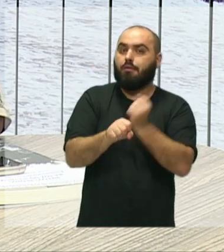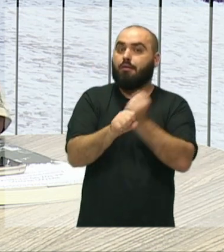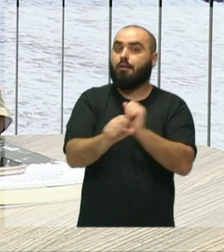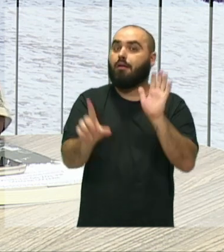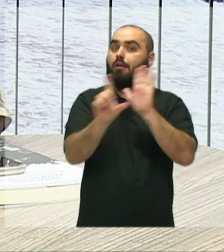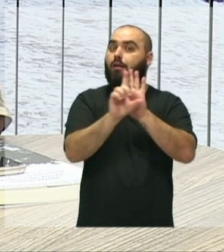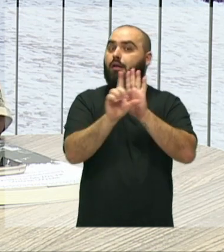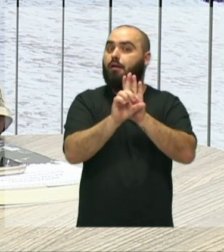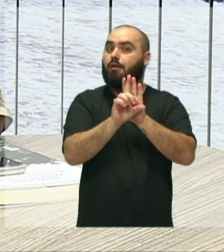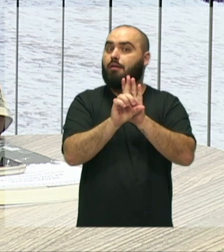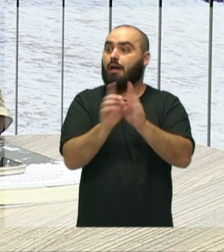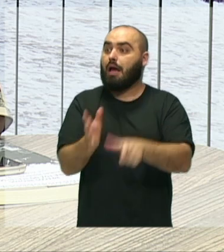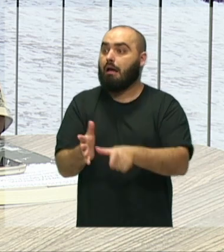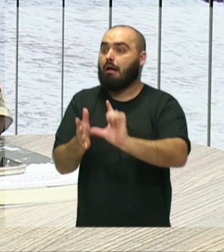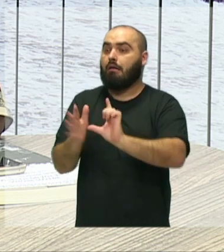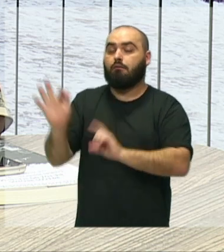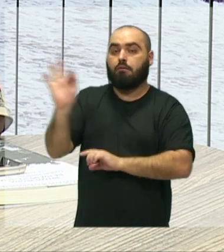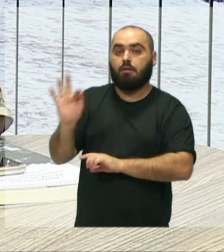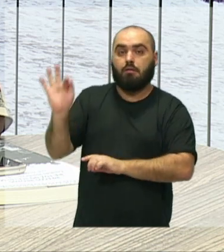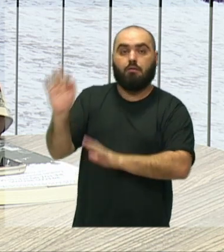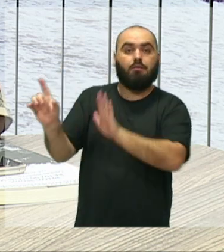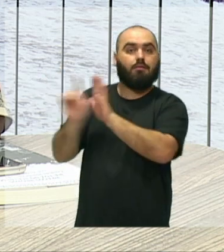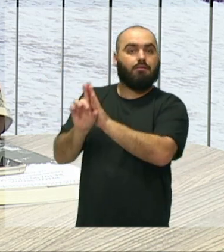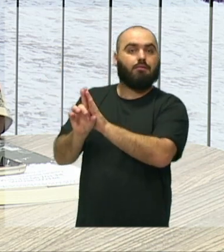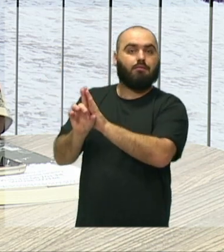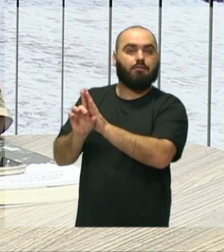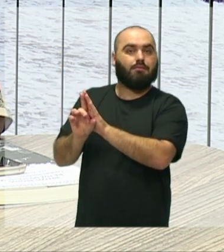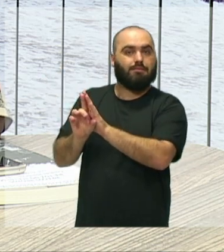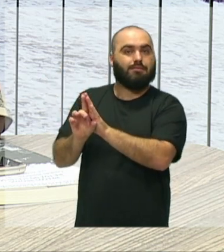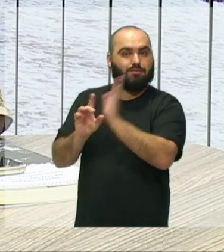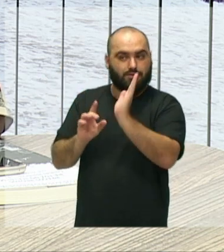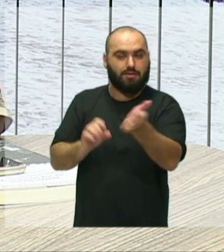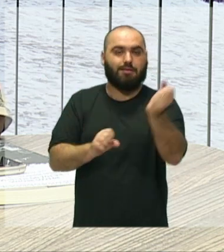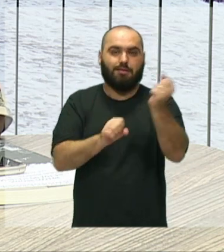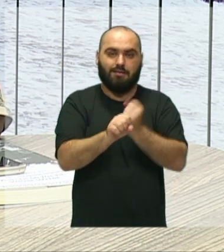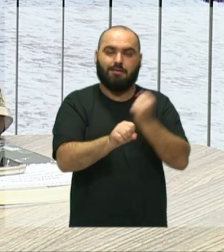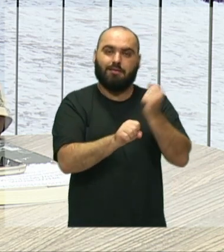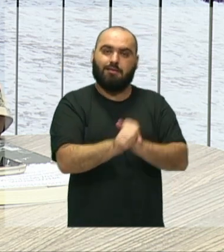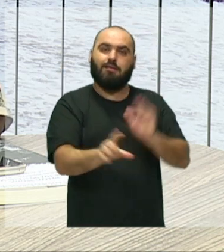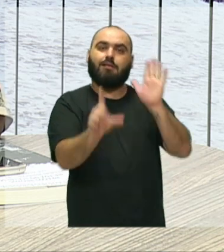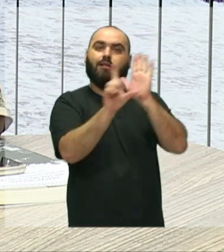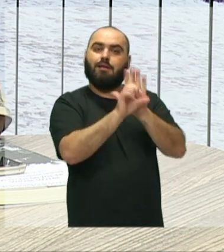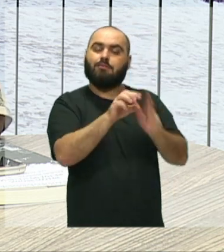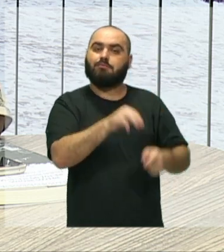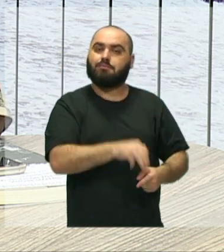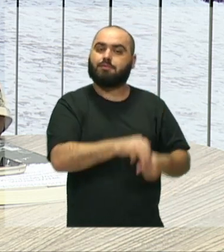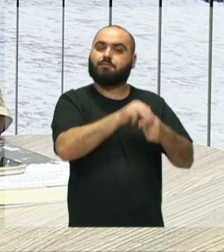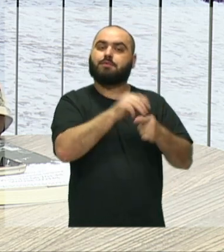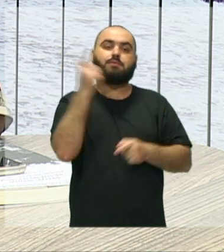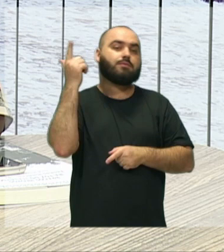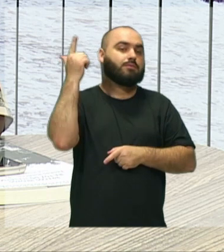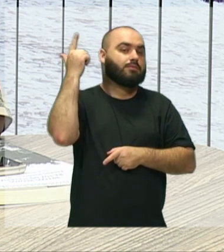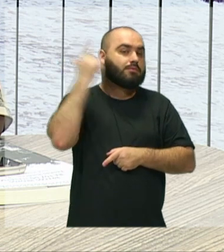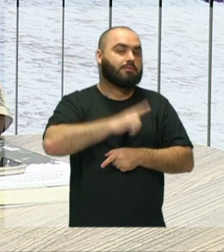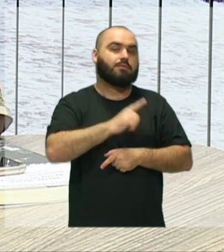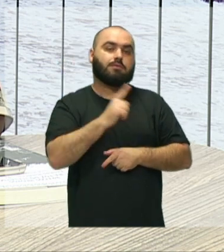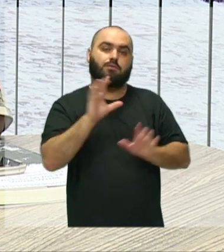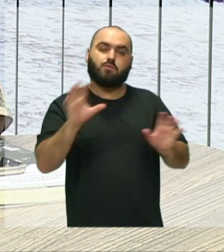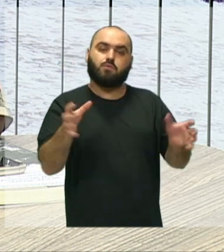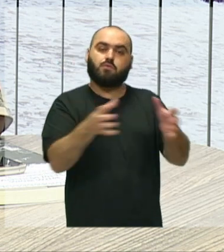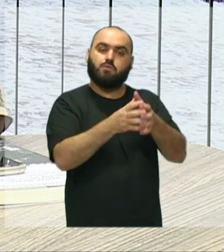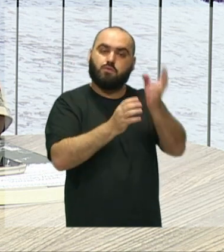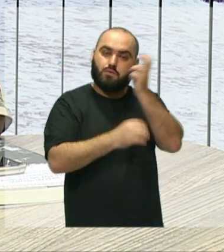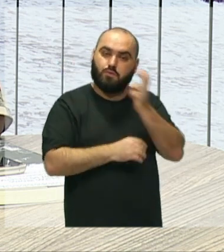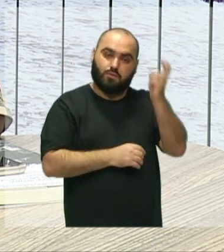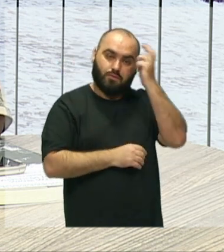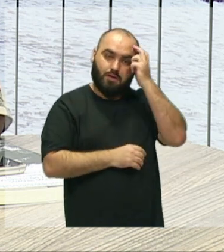bem antes das leis federais. Na década de 90, a gente já estava construindo leis municipal para a inclusão da cultura africana e